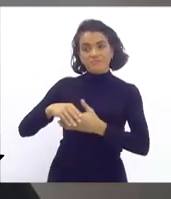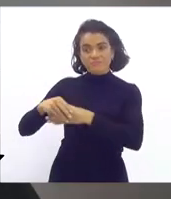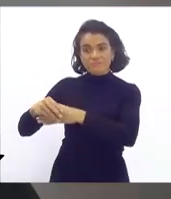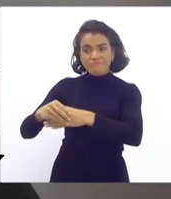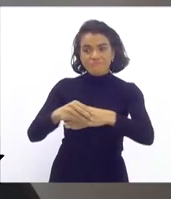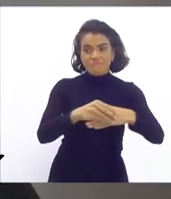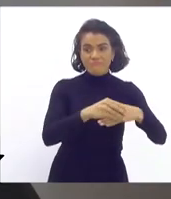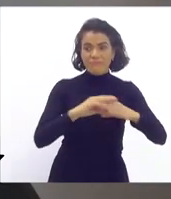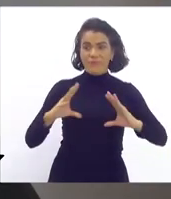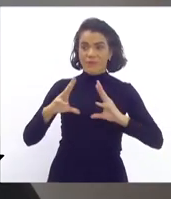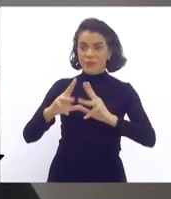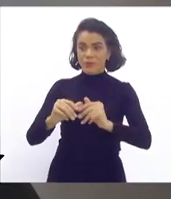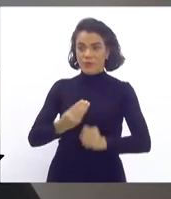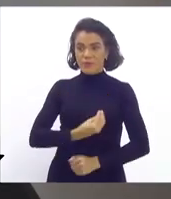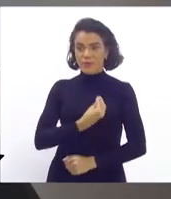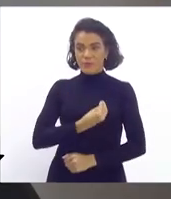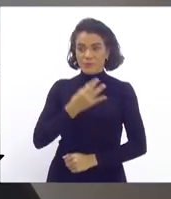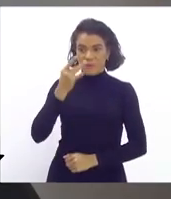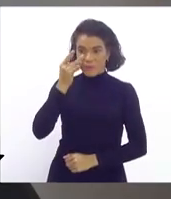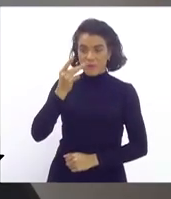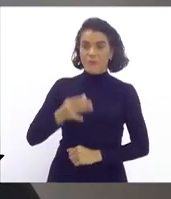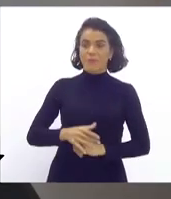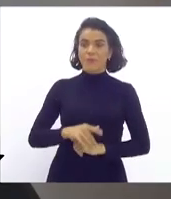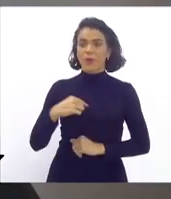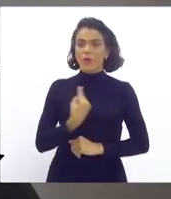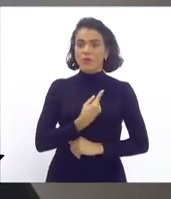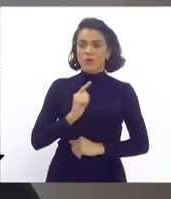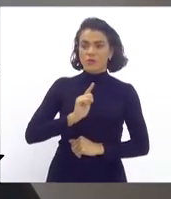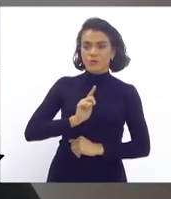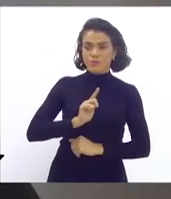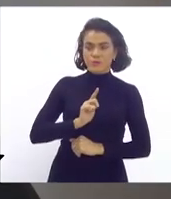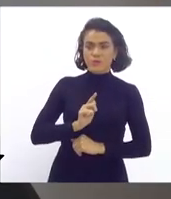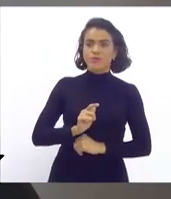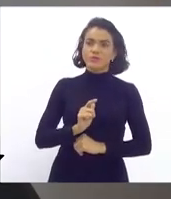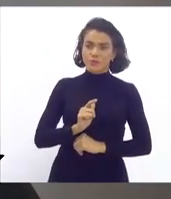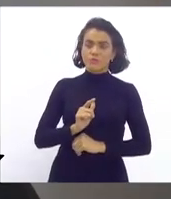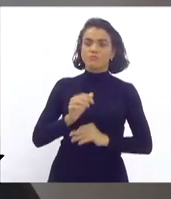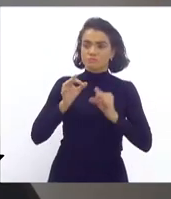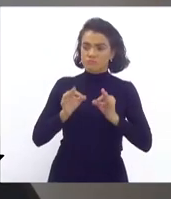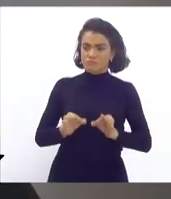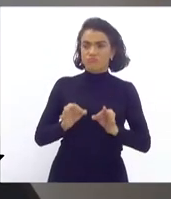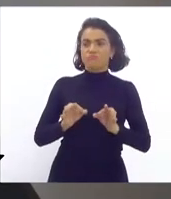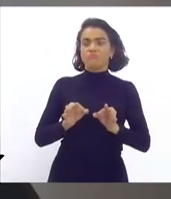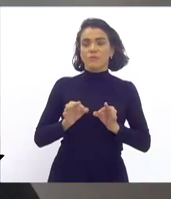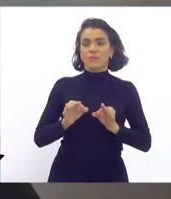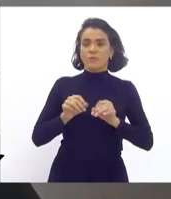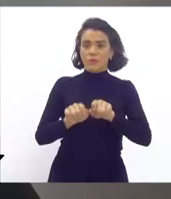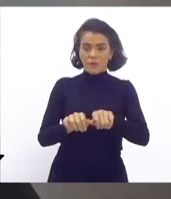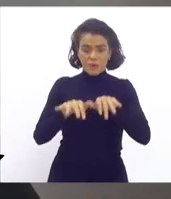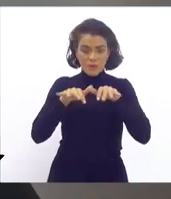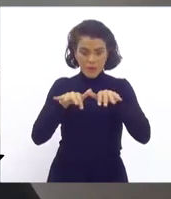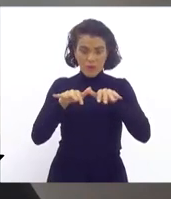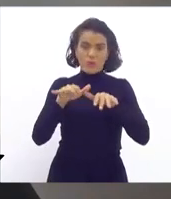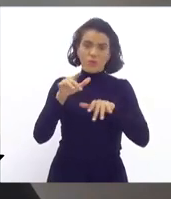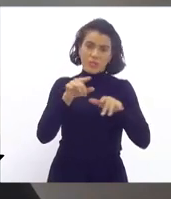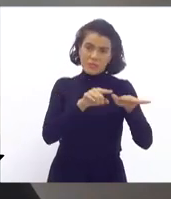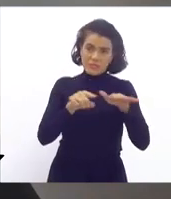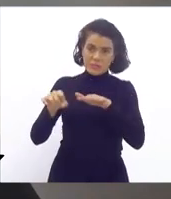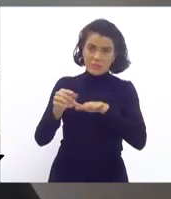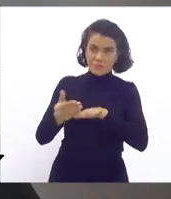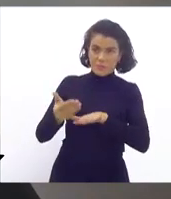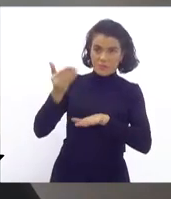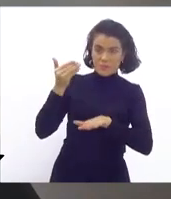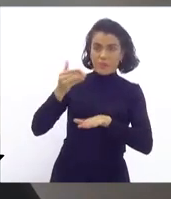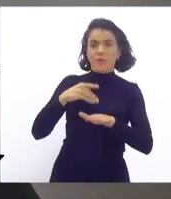bem nós tínhamos conforme deliberação da audiência anterior feito